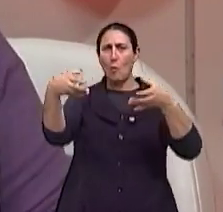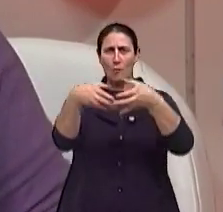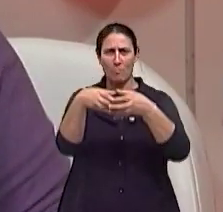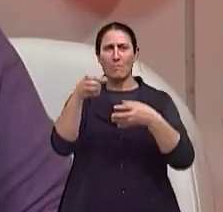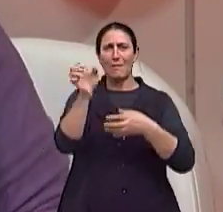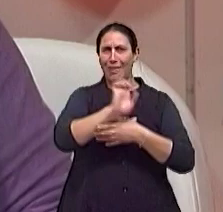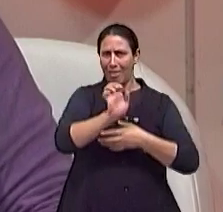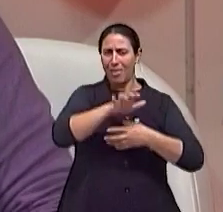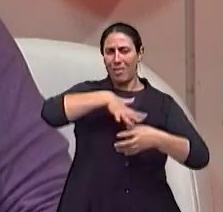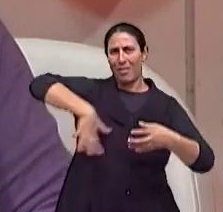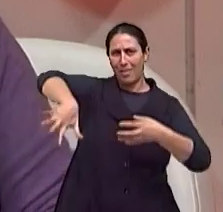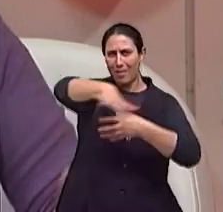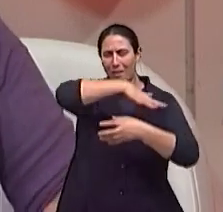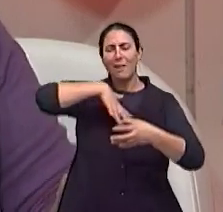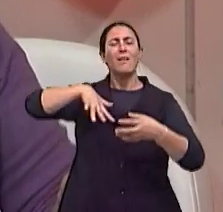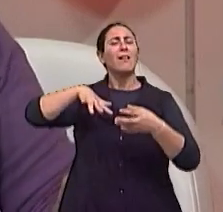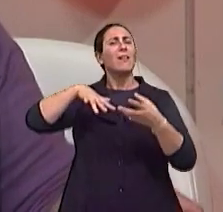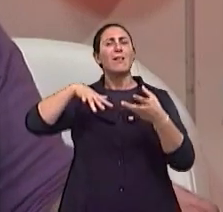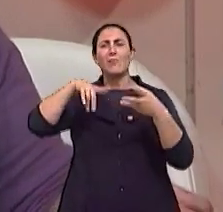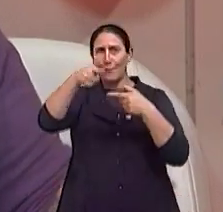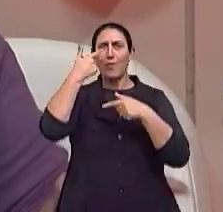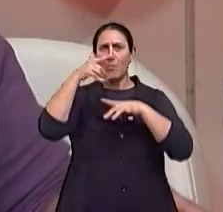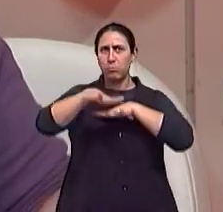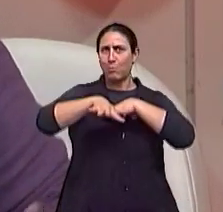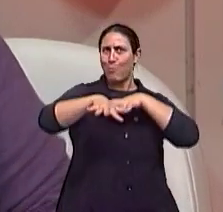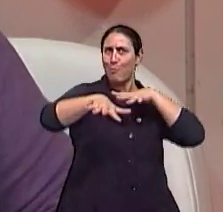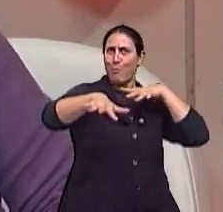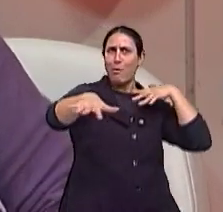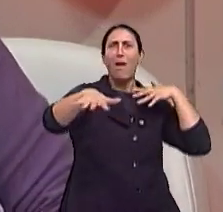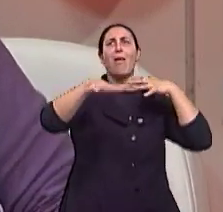gay, digamos assim. Exato. A gente vê essas paradas que acontecem